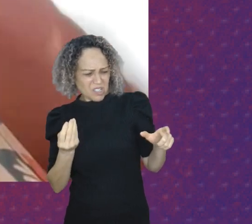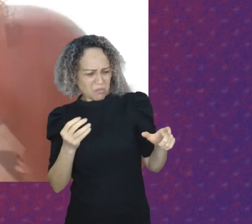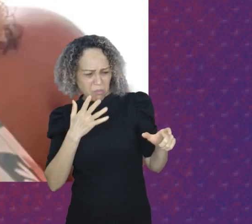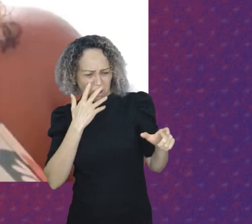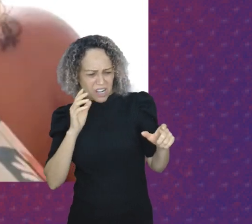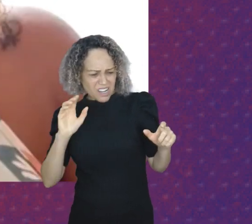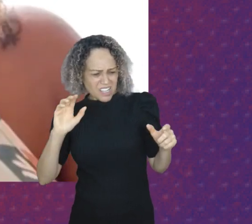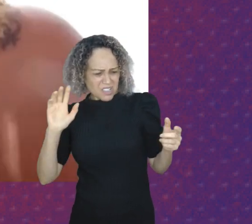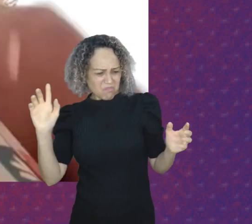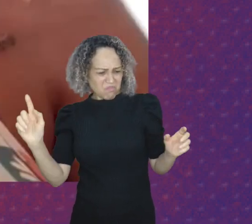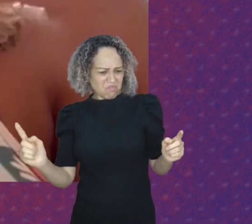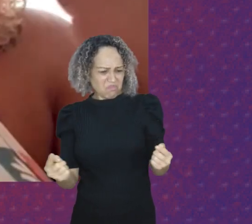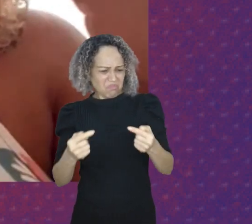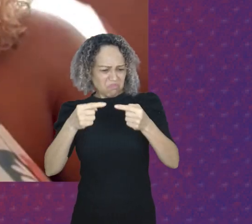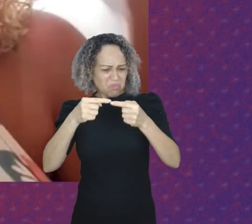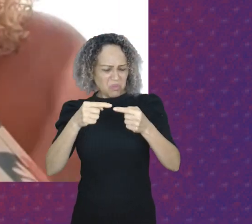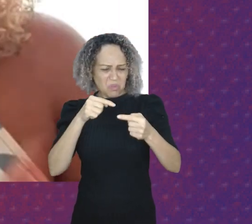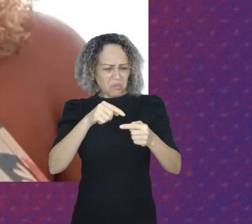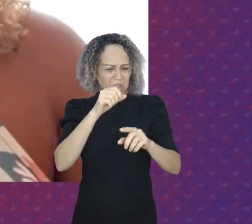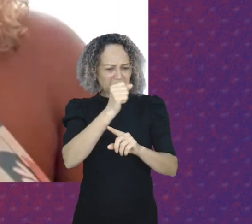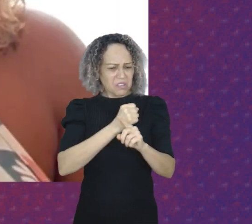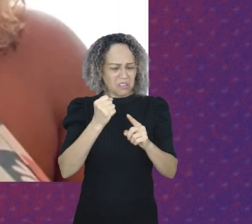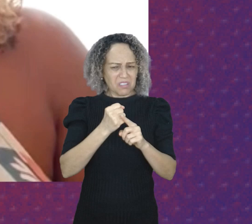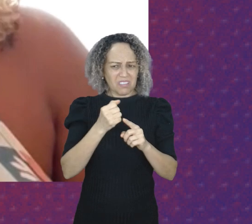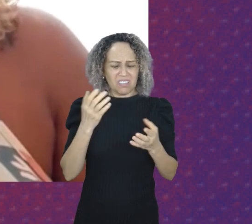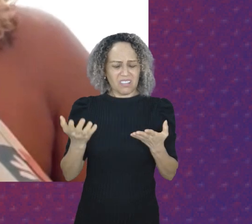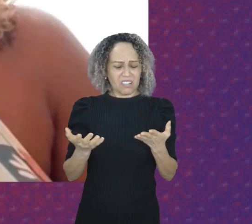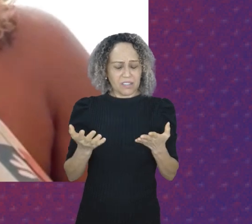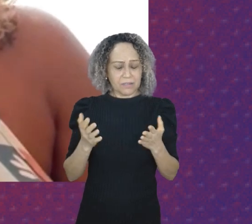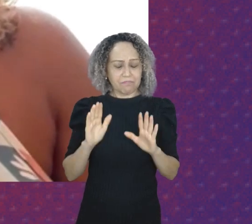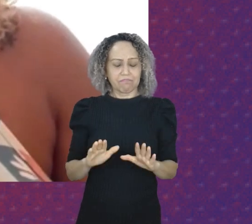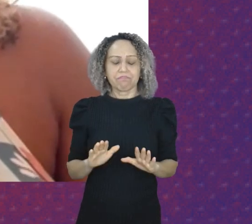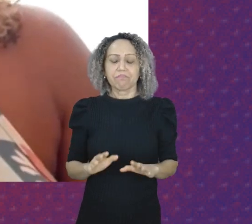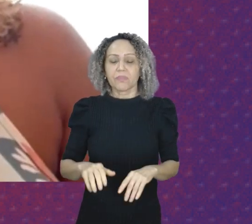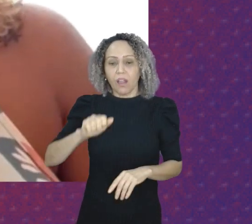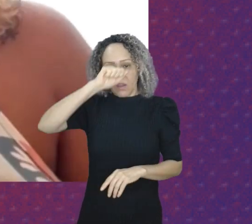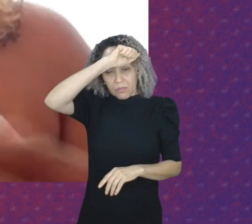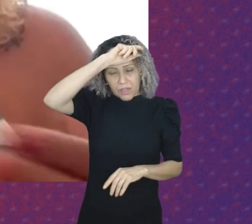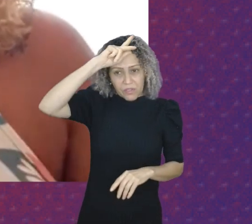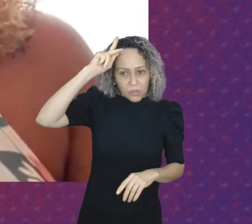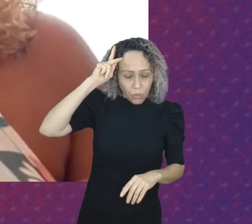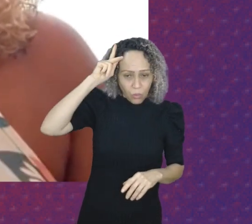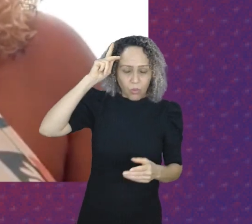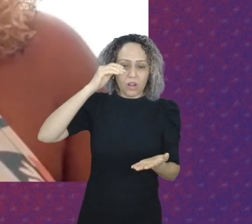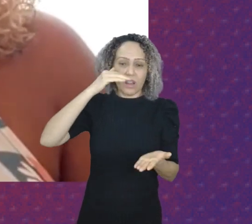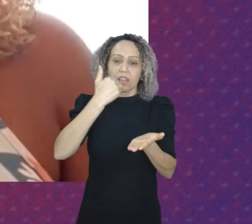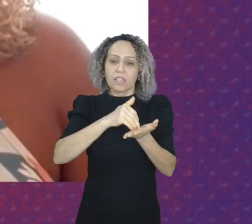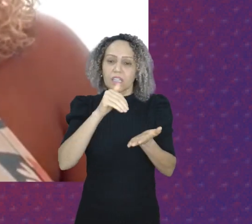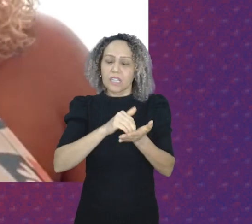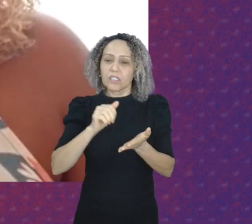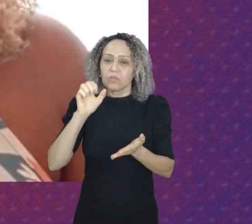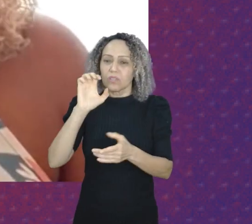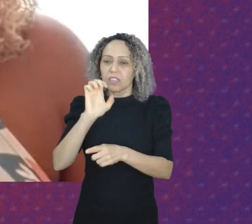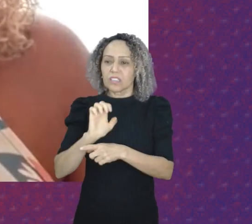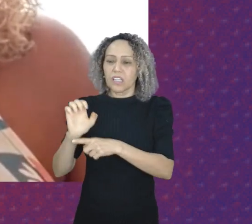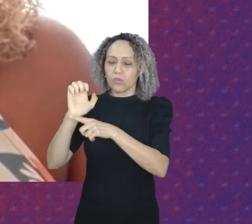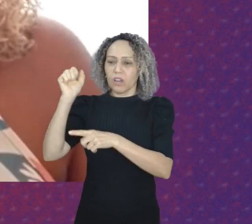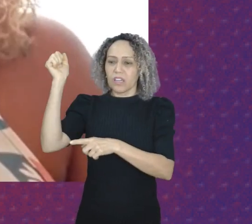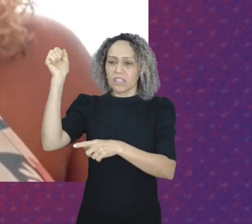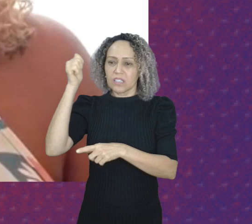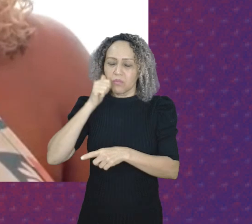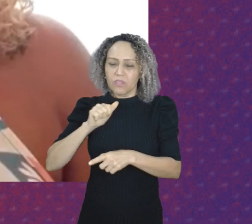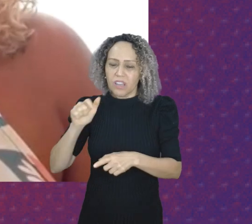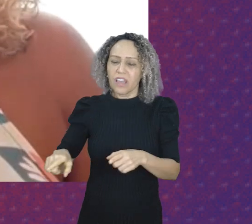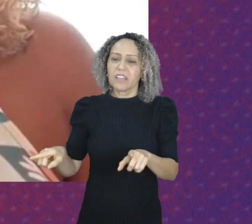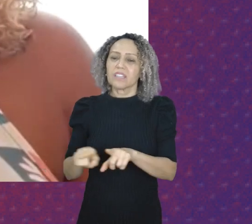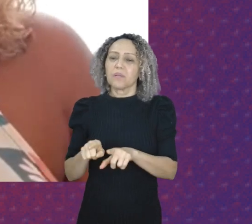As prefeituras, as secretarias estaduais de mulheres, assim mesmo como o governo federal, por exemplo, agora,